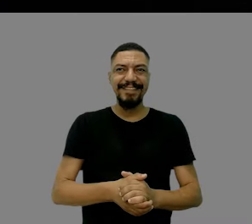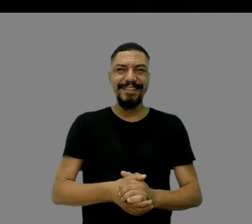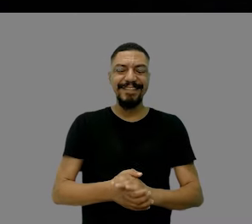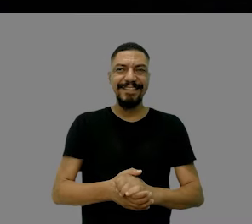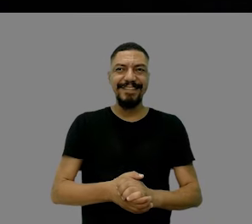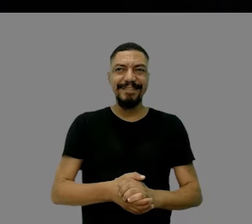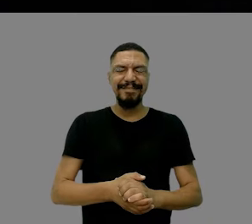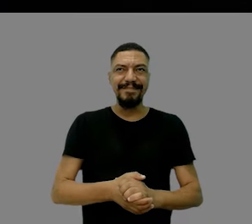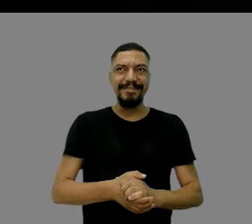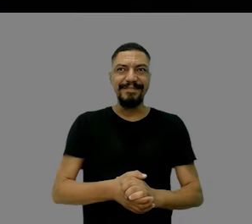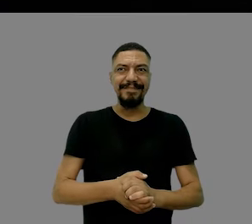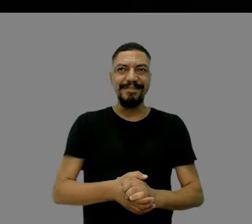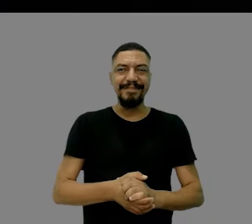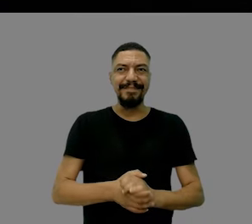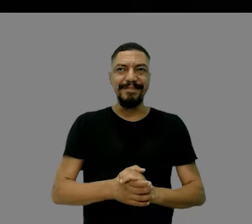Não,